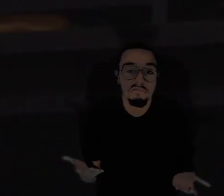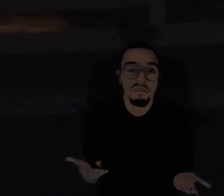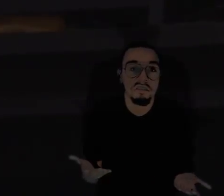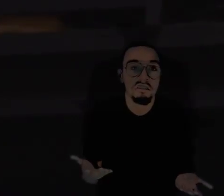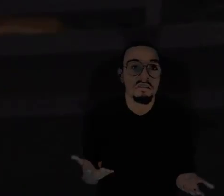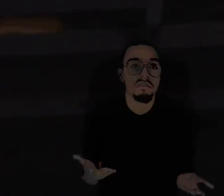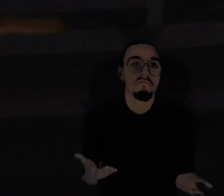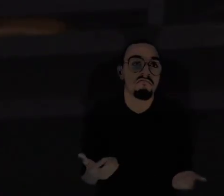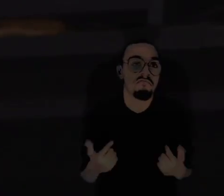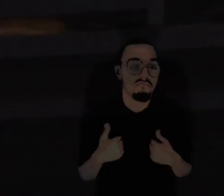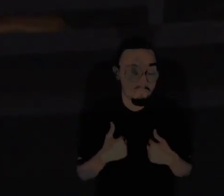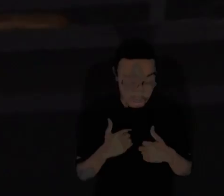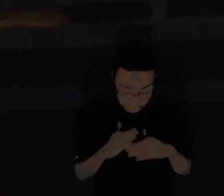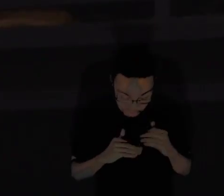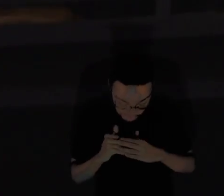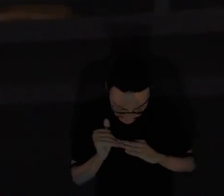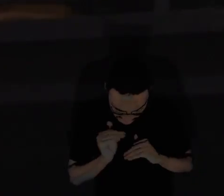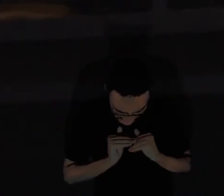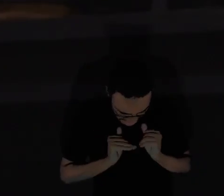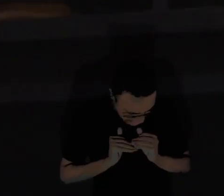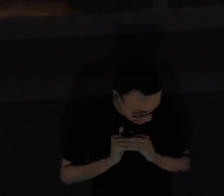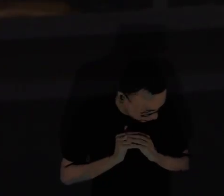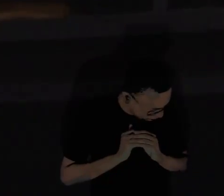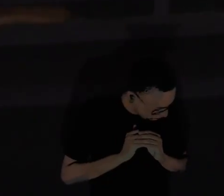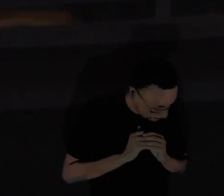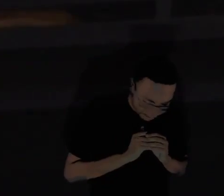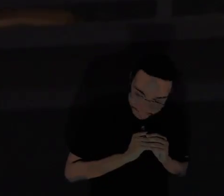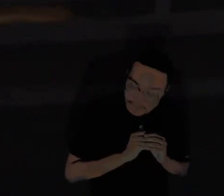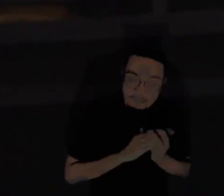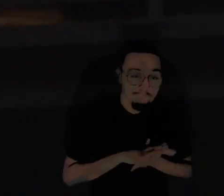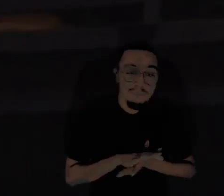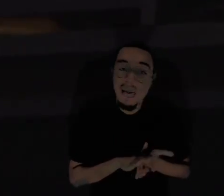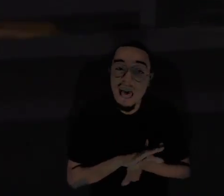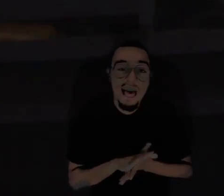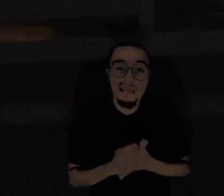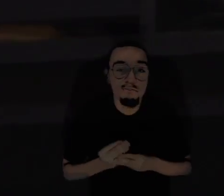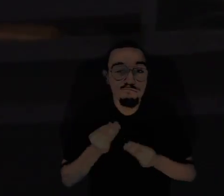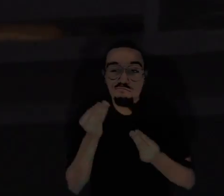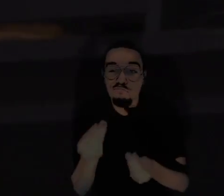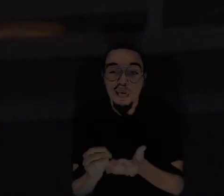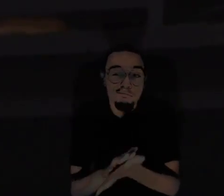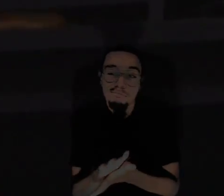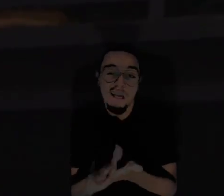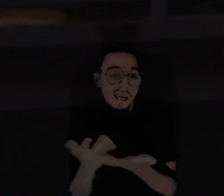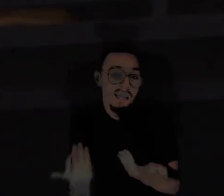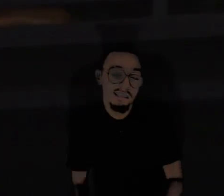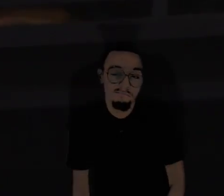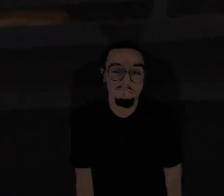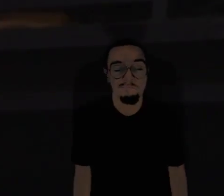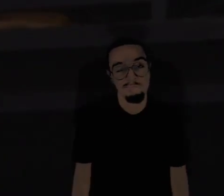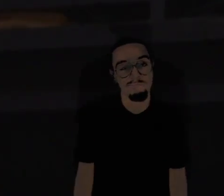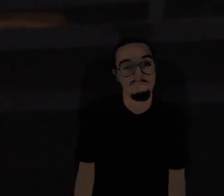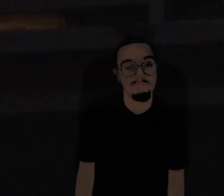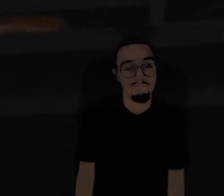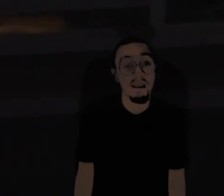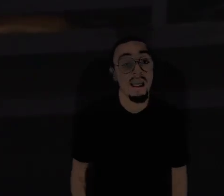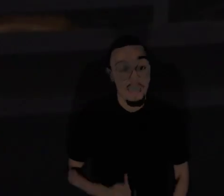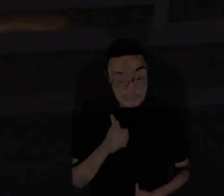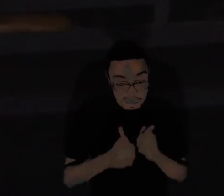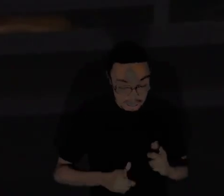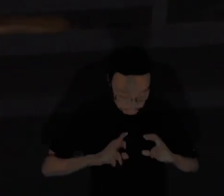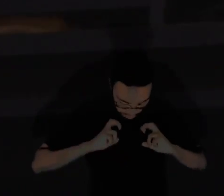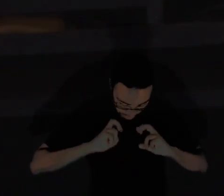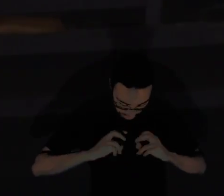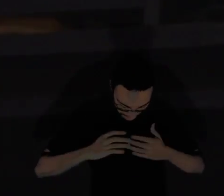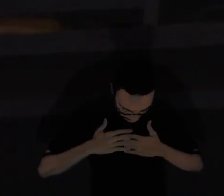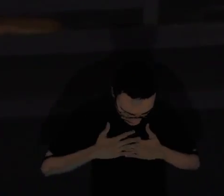tem inabilidade, é incapaz de dar, de receber. É assim que ele se via. É uma